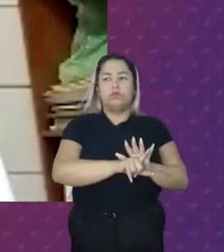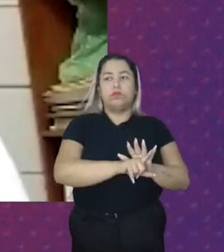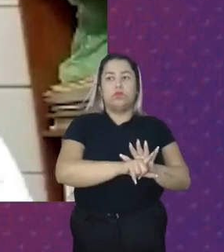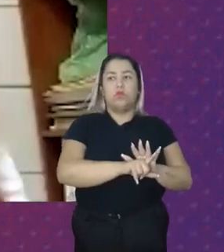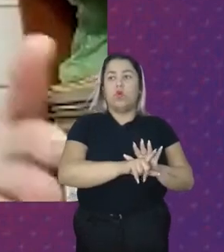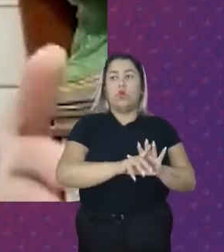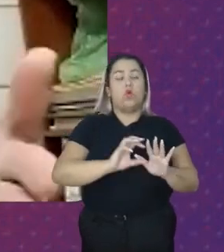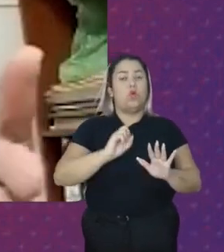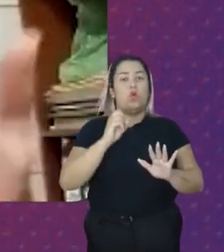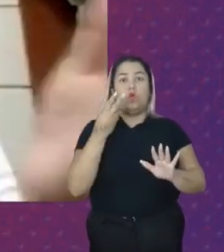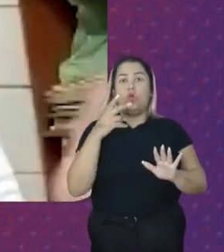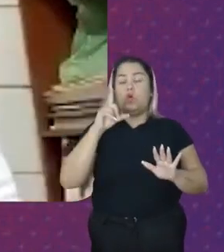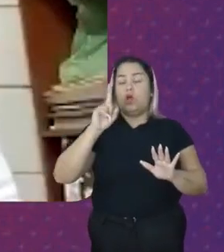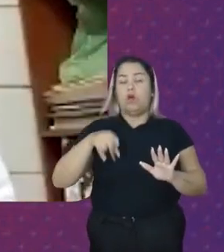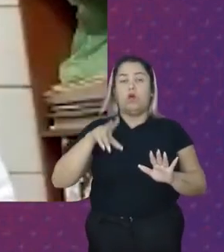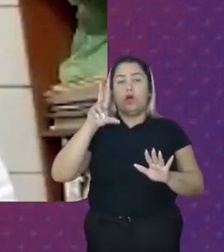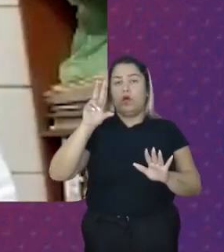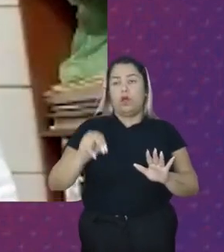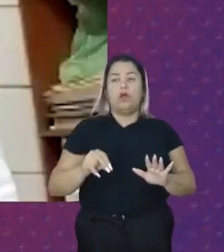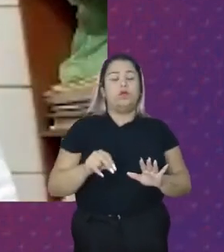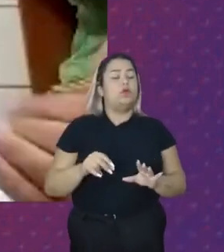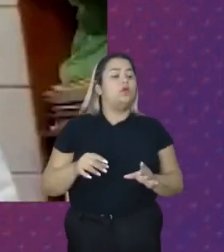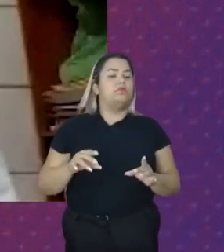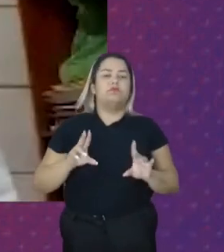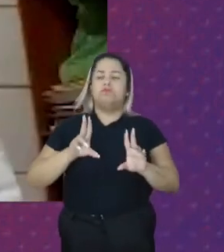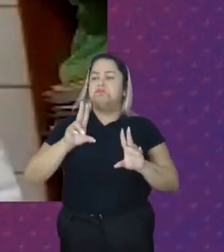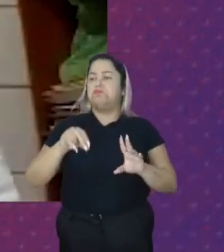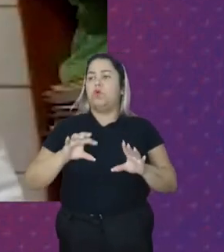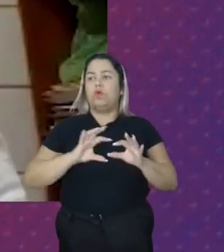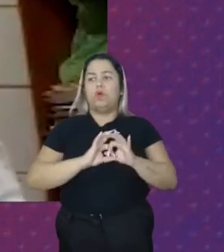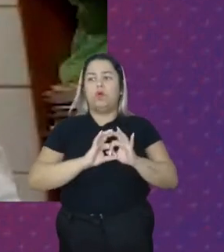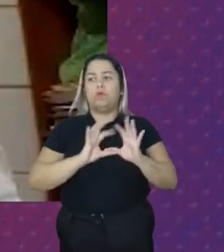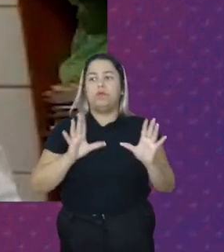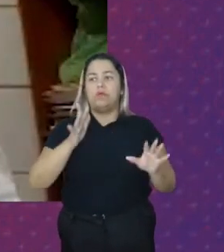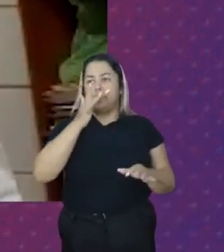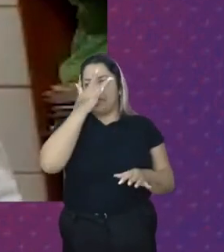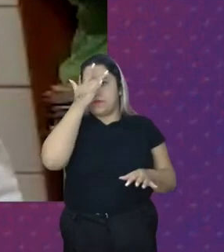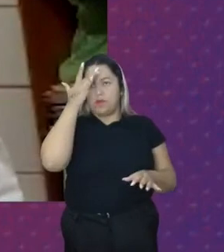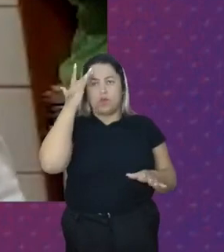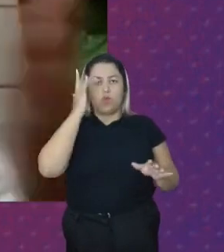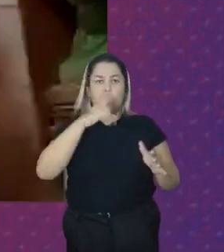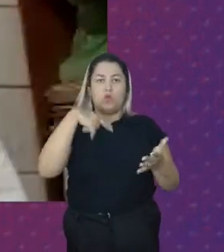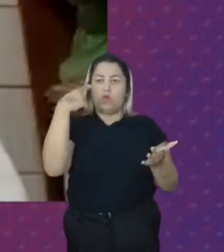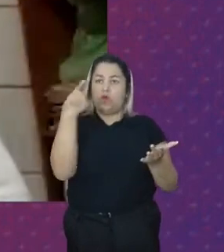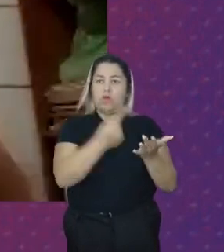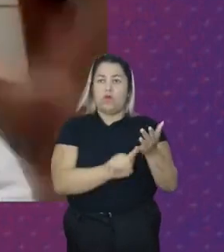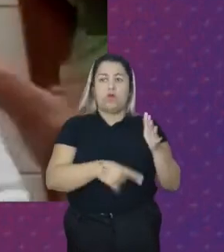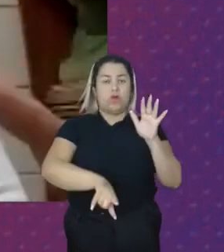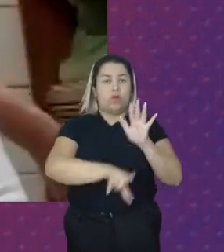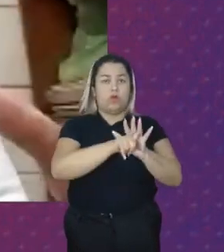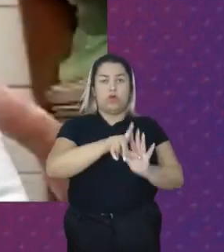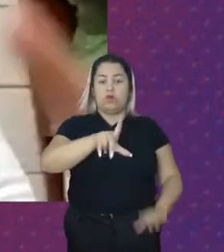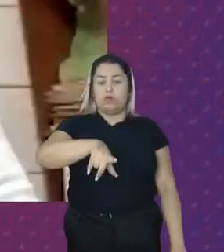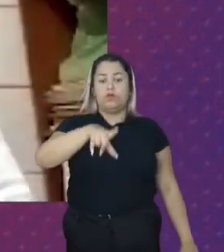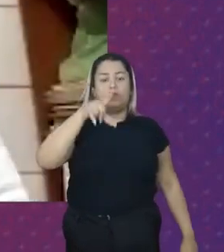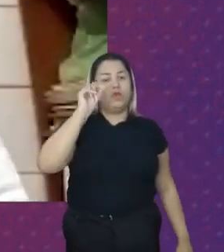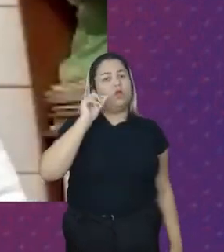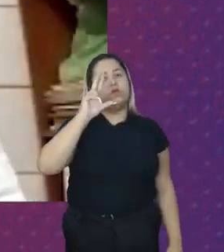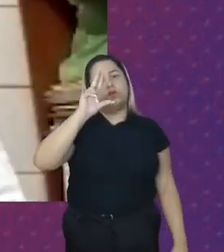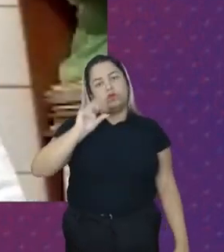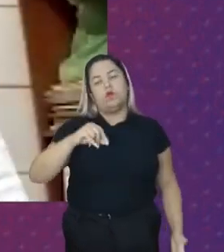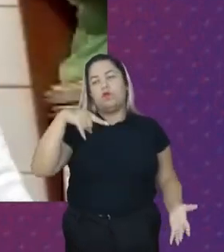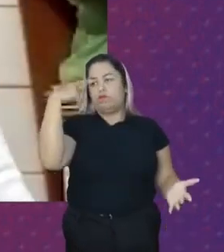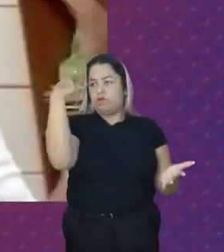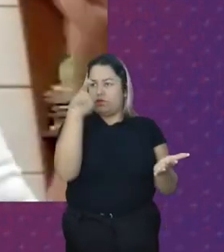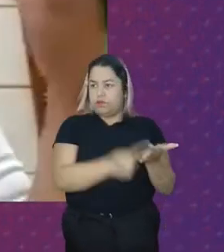Ou é lei Ou não é Não pode deixar Que a pessoa Que deve cumprir A lei Tenha a opção De não cumprir E isso